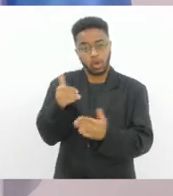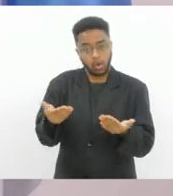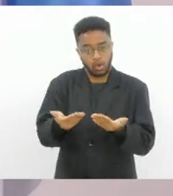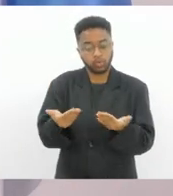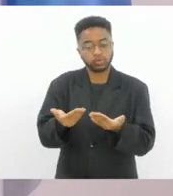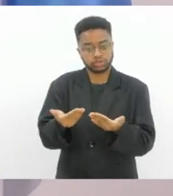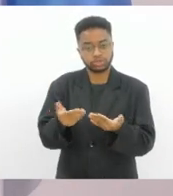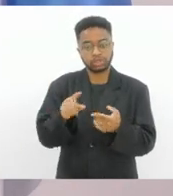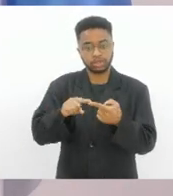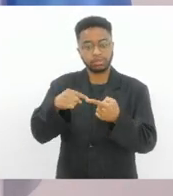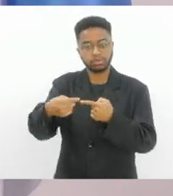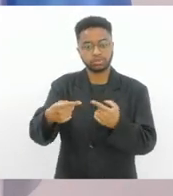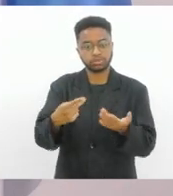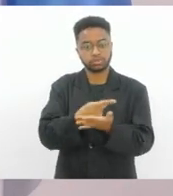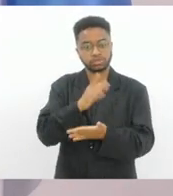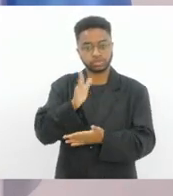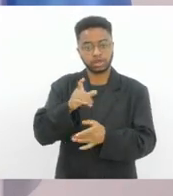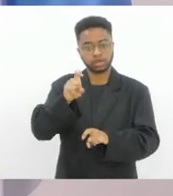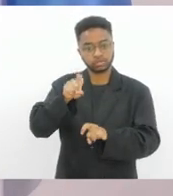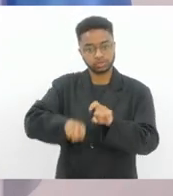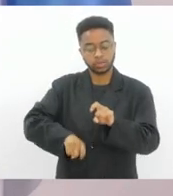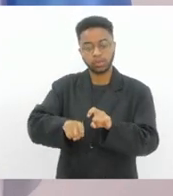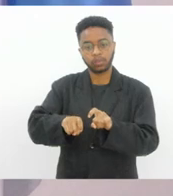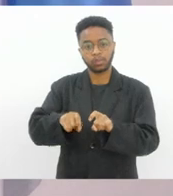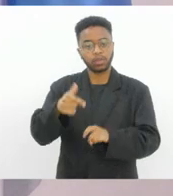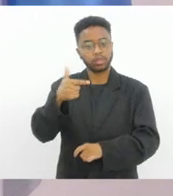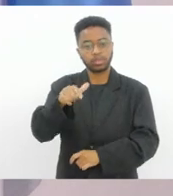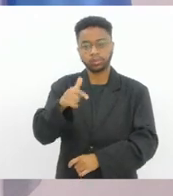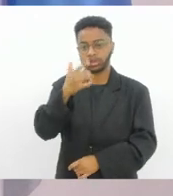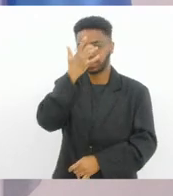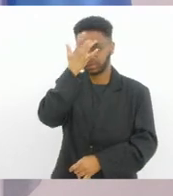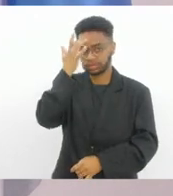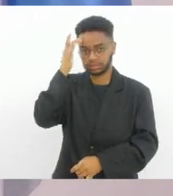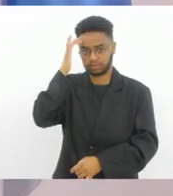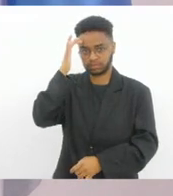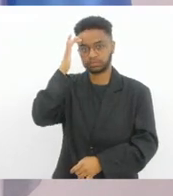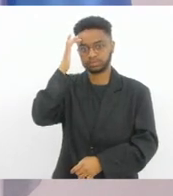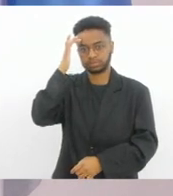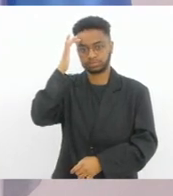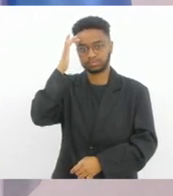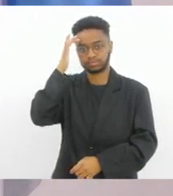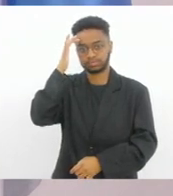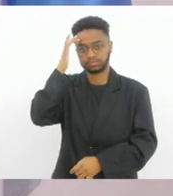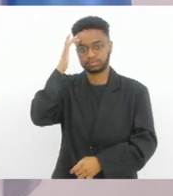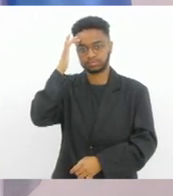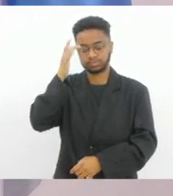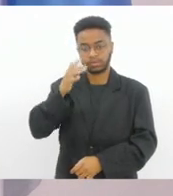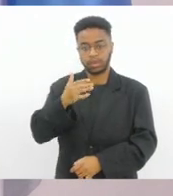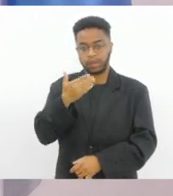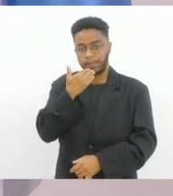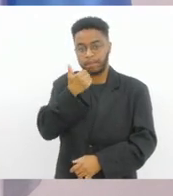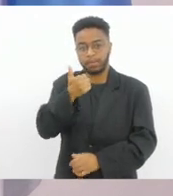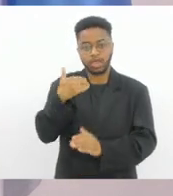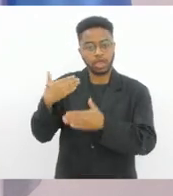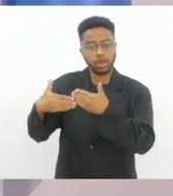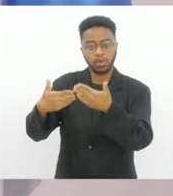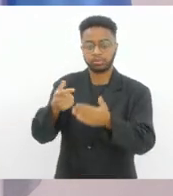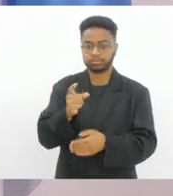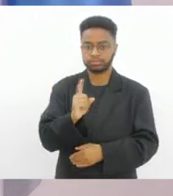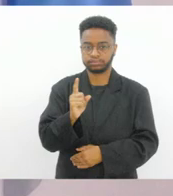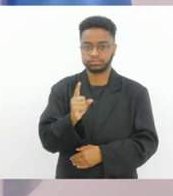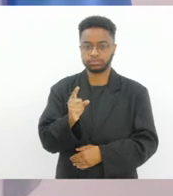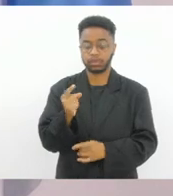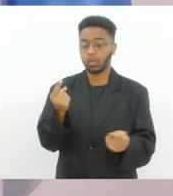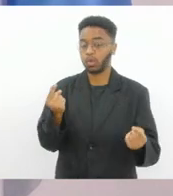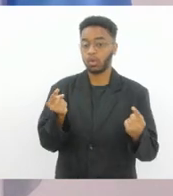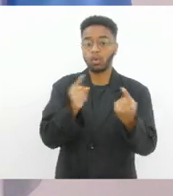estupro, elas não têm a sua saúde mental completamente revigorada. Pelo contrário,